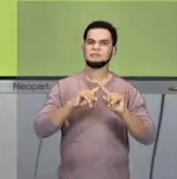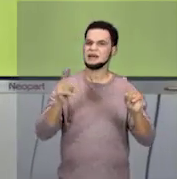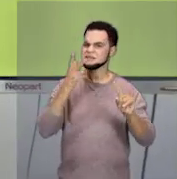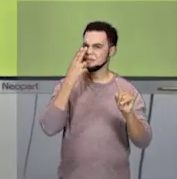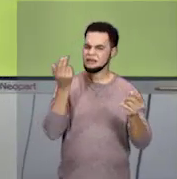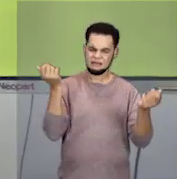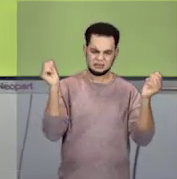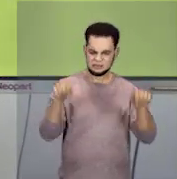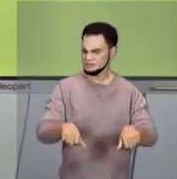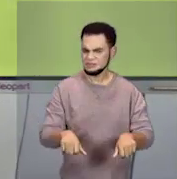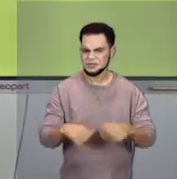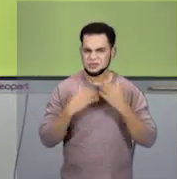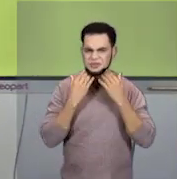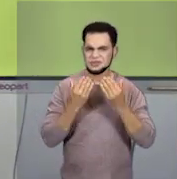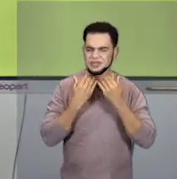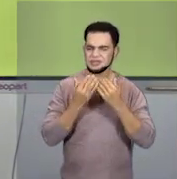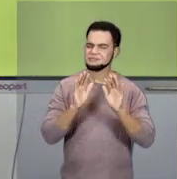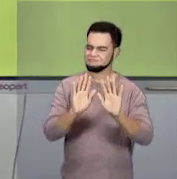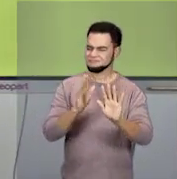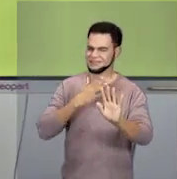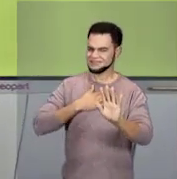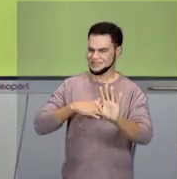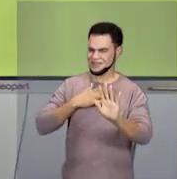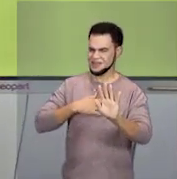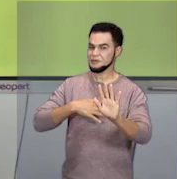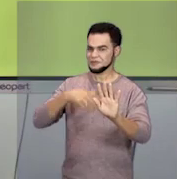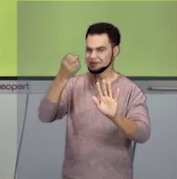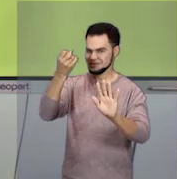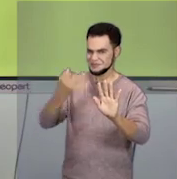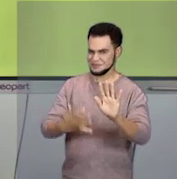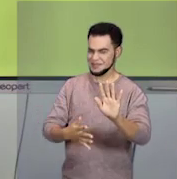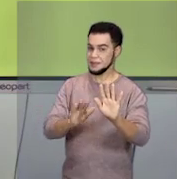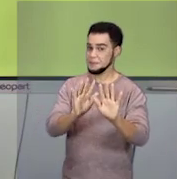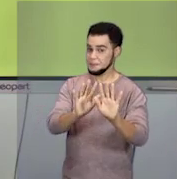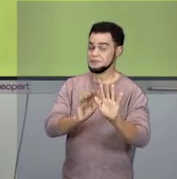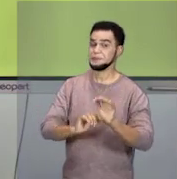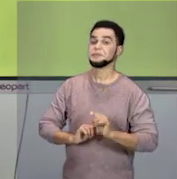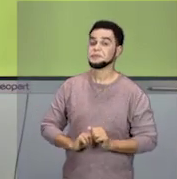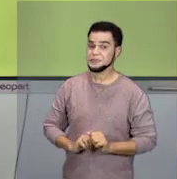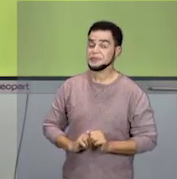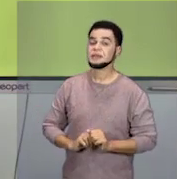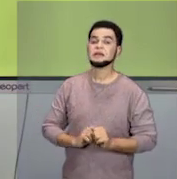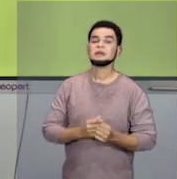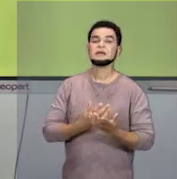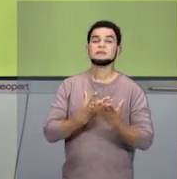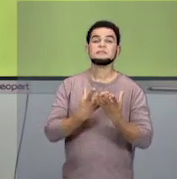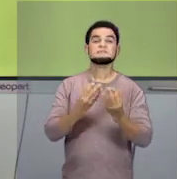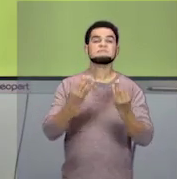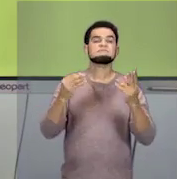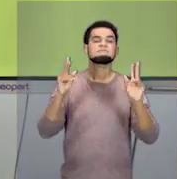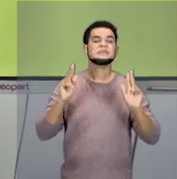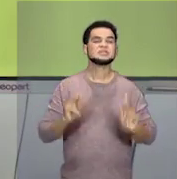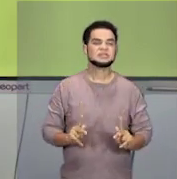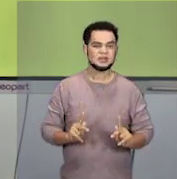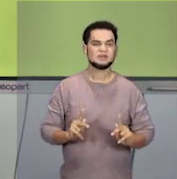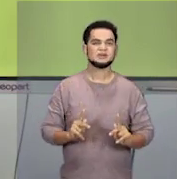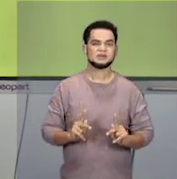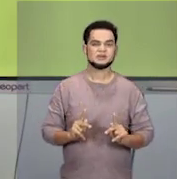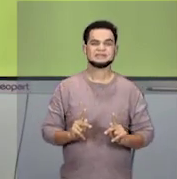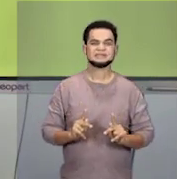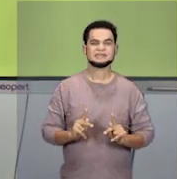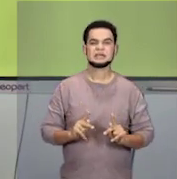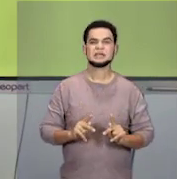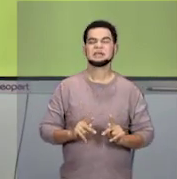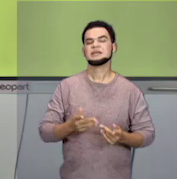água fria desse? Calma, gente, olha, vou te explicar o motivo. Muitas pessoas, muitos candidatos,